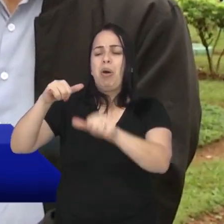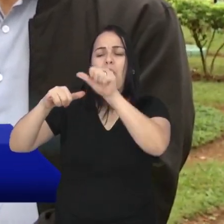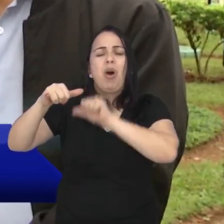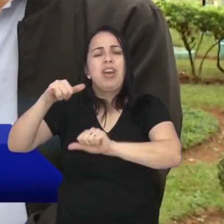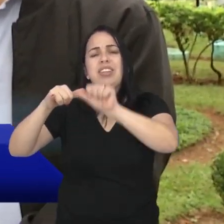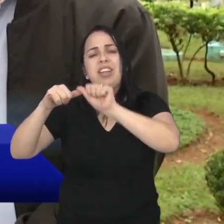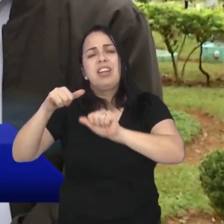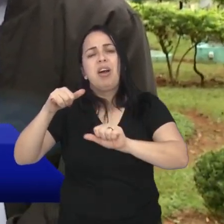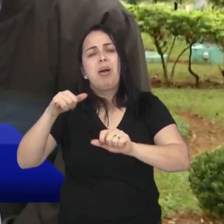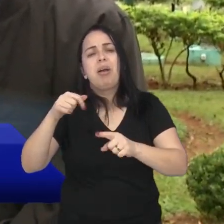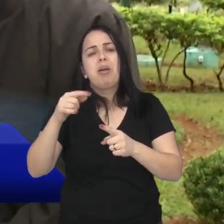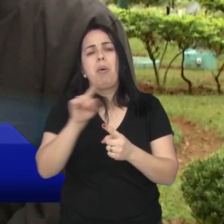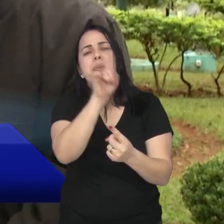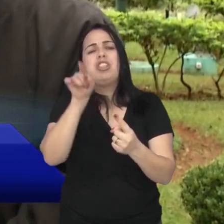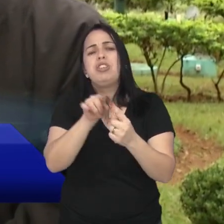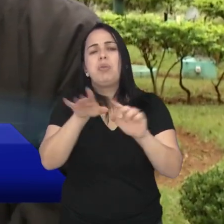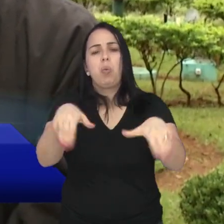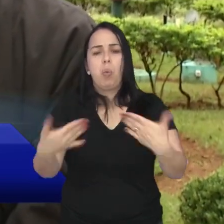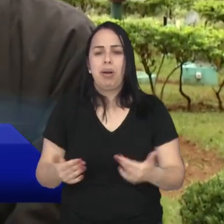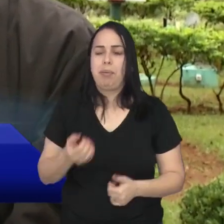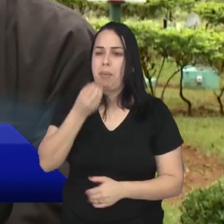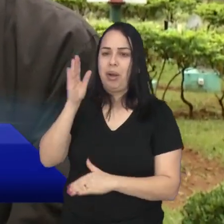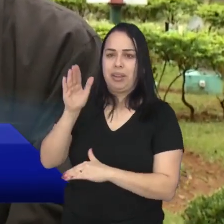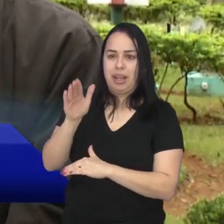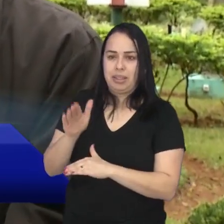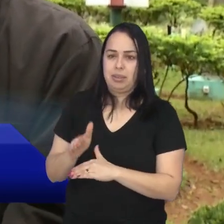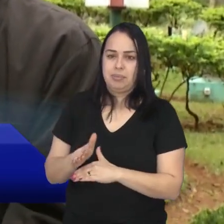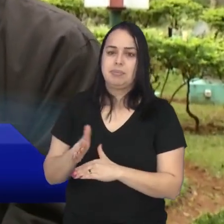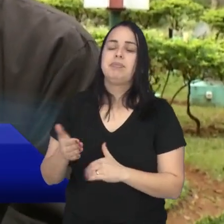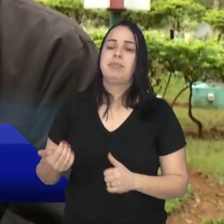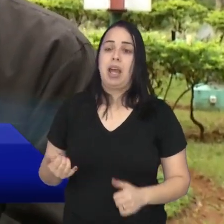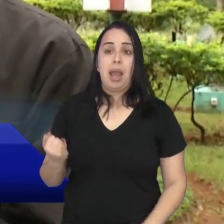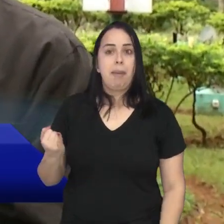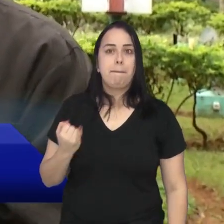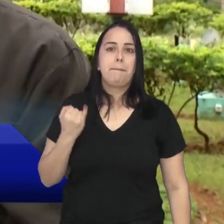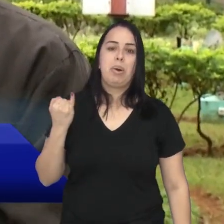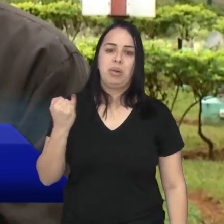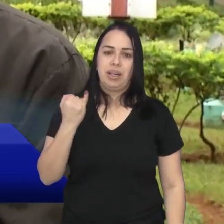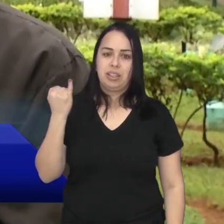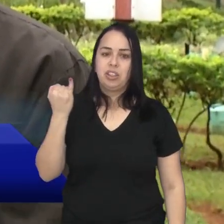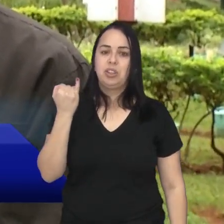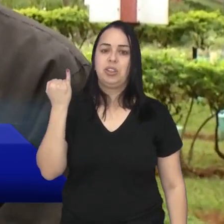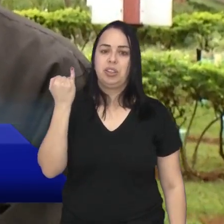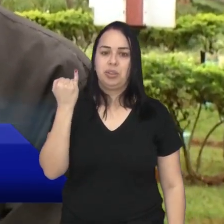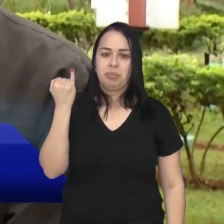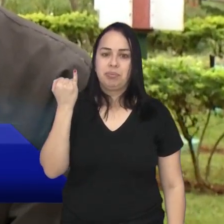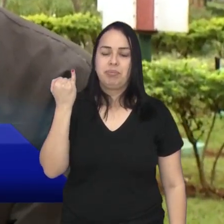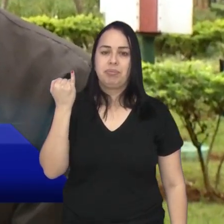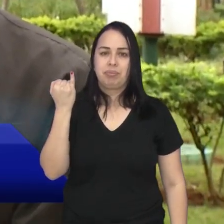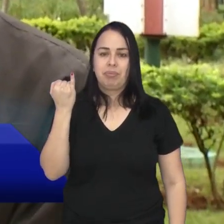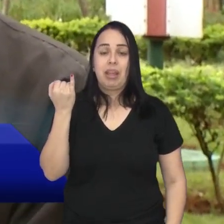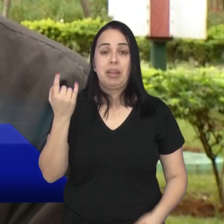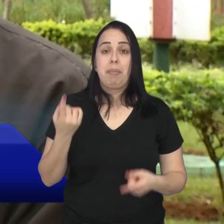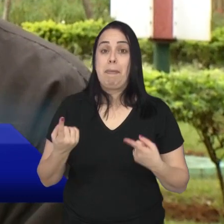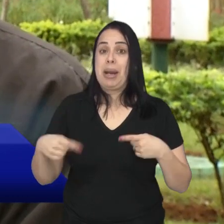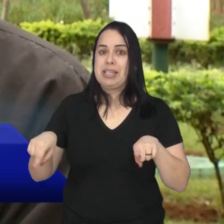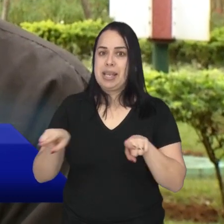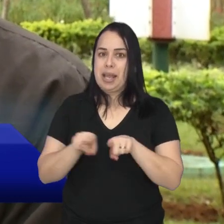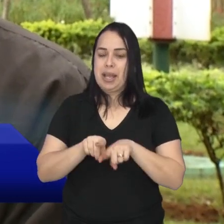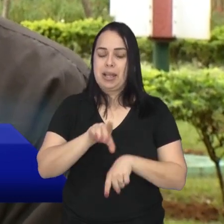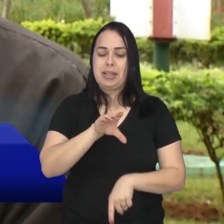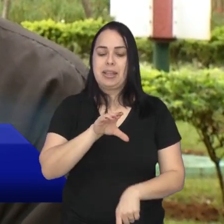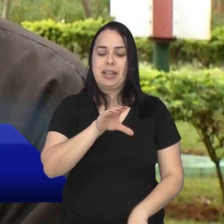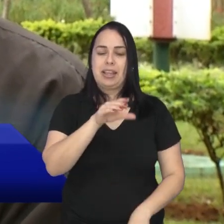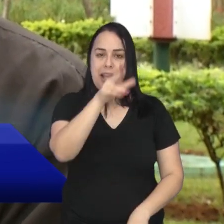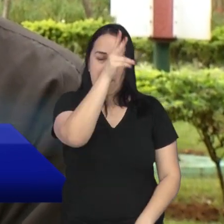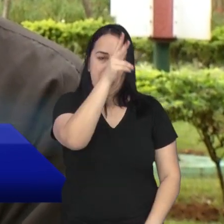o objetivo principal, então, desta iniciativa? Muito boa tarde a todos. É muito importante, sem dúvida, uma vez que há